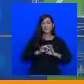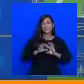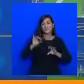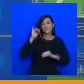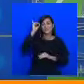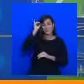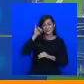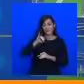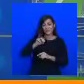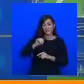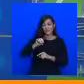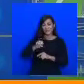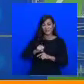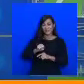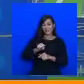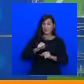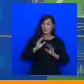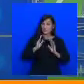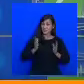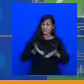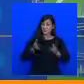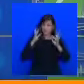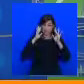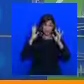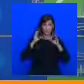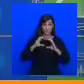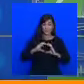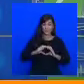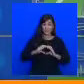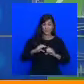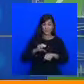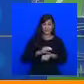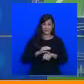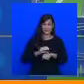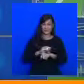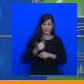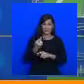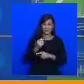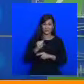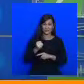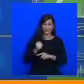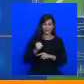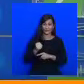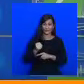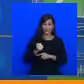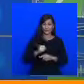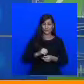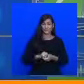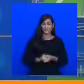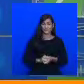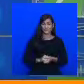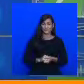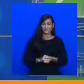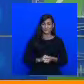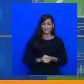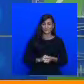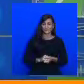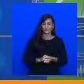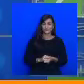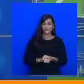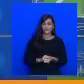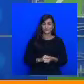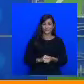disponível para Android e iOS. Já pensou? Bola cinza, número 18. Cinza,